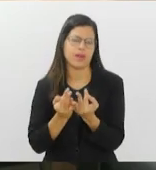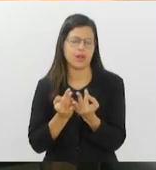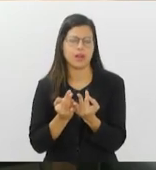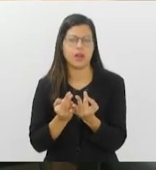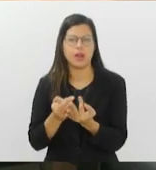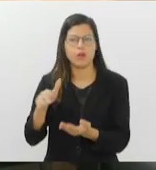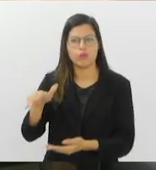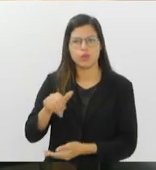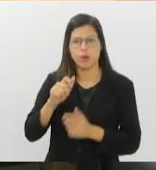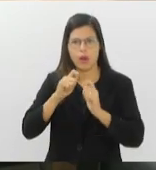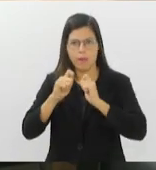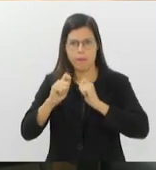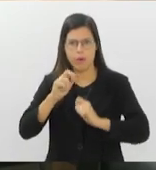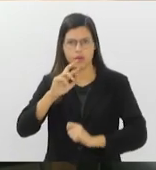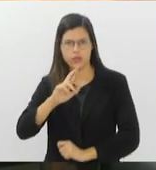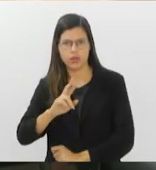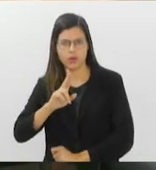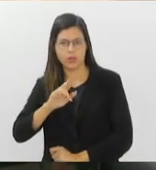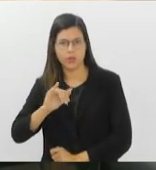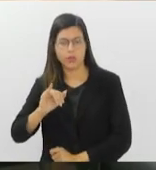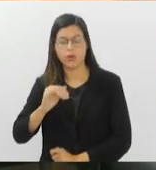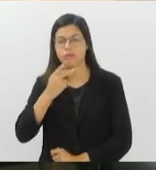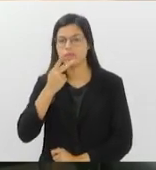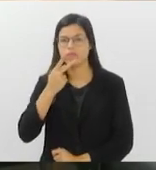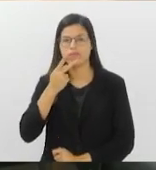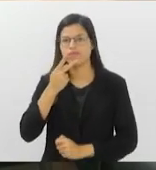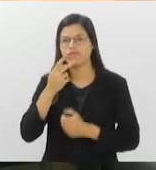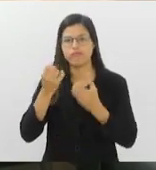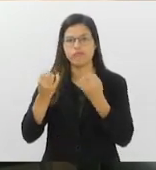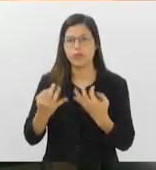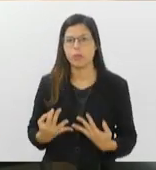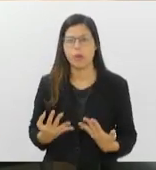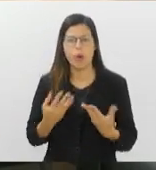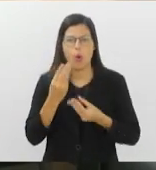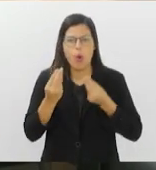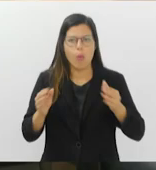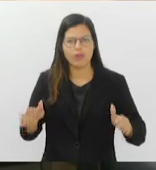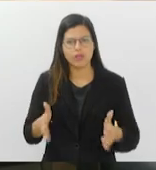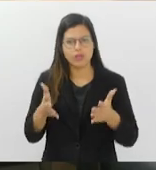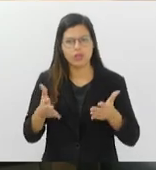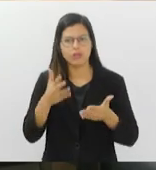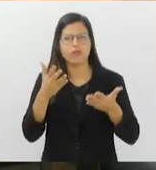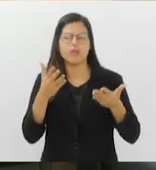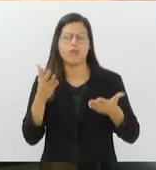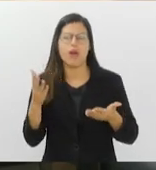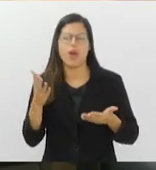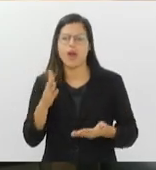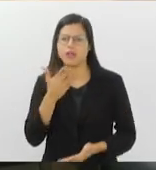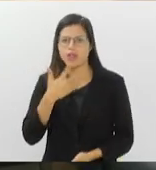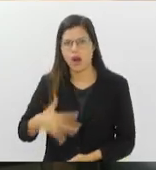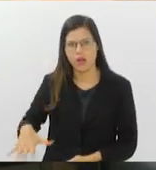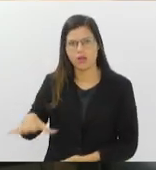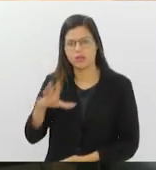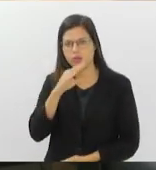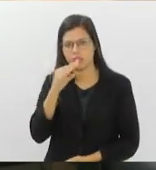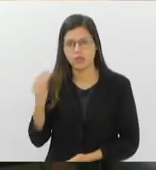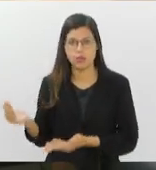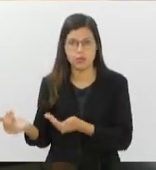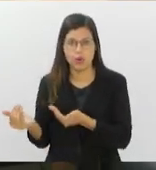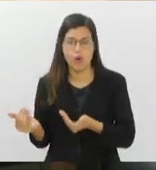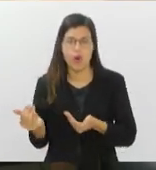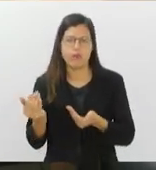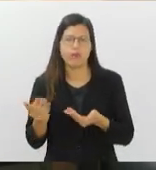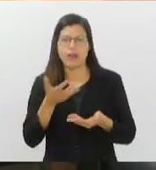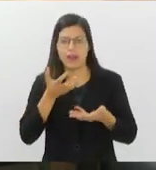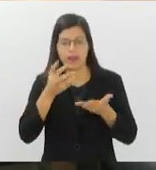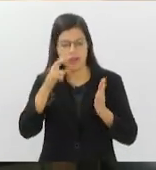chamar o repórter Rui Guilherme para falar sobre as formas para estimular os jovens a se interessarem pela leitura. Bom dia, Rui.